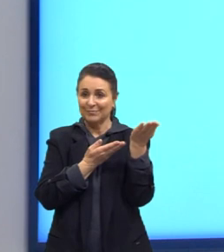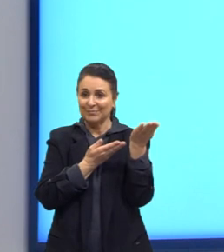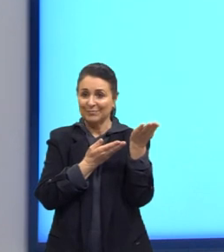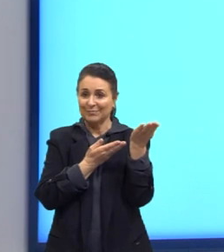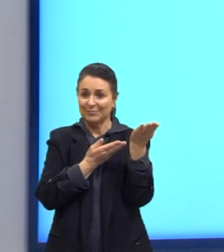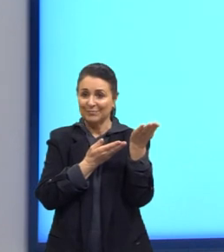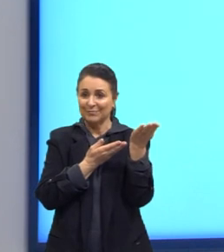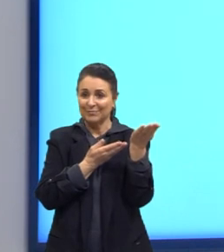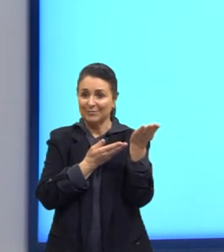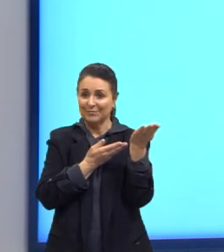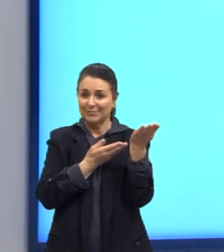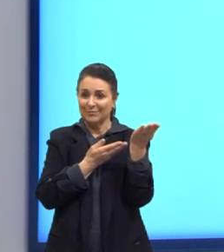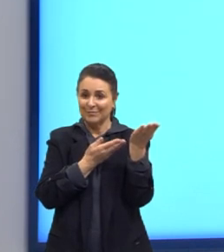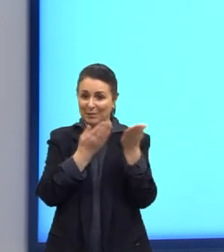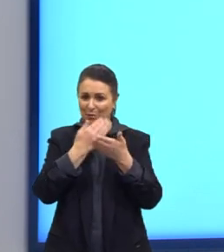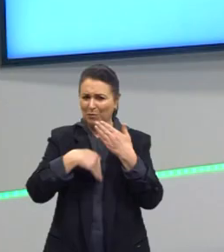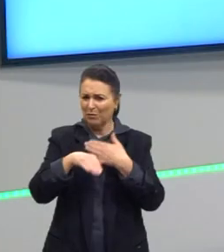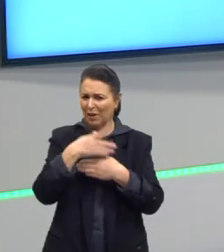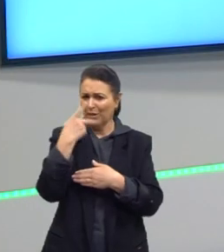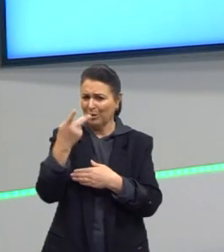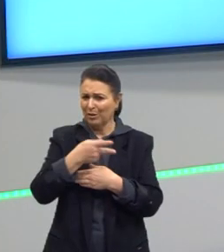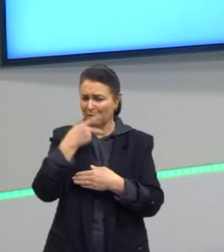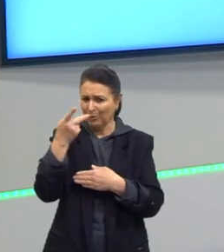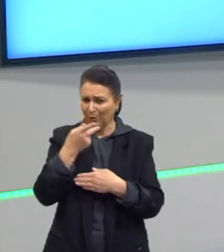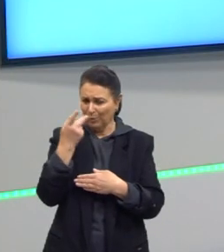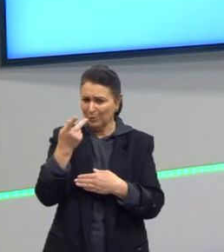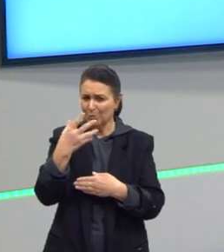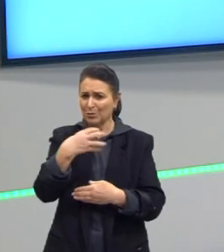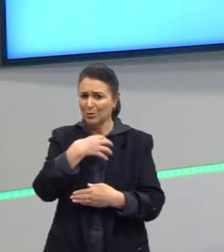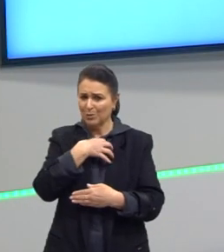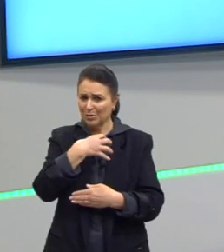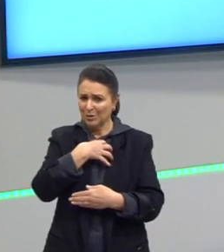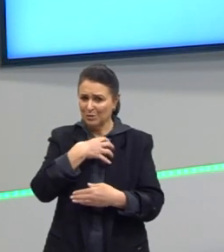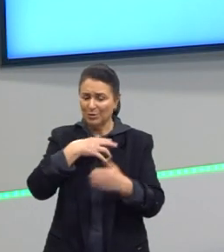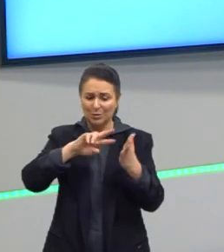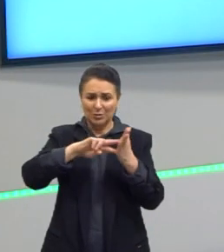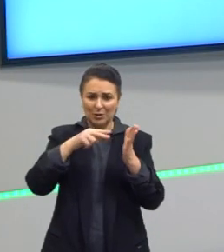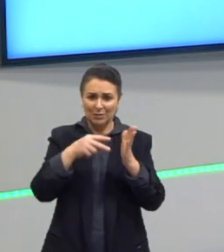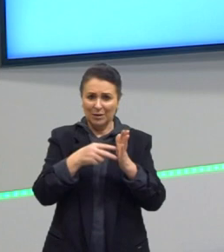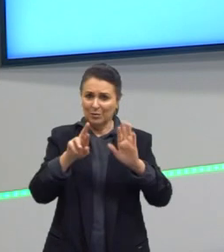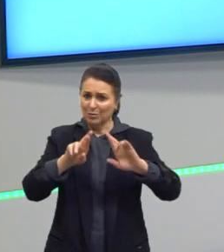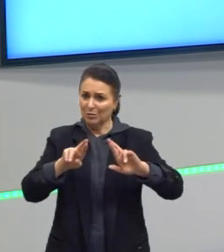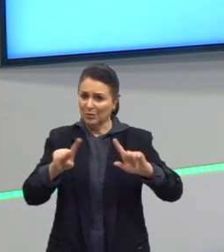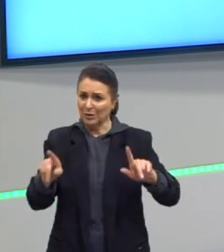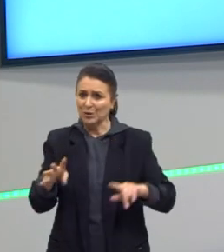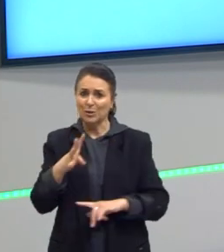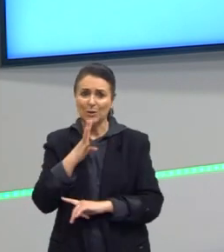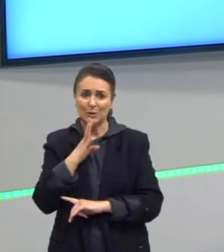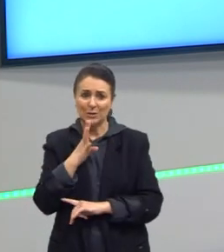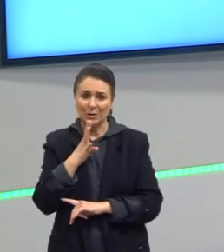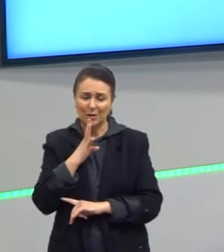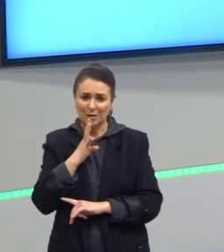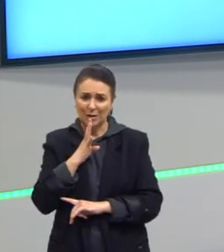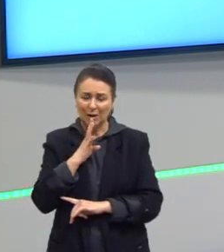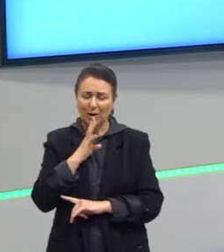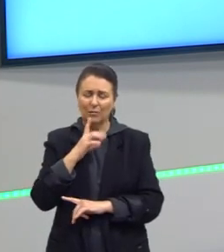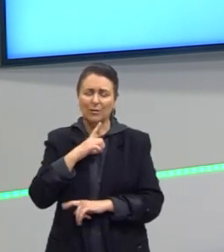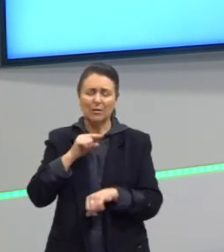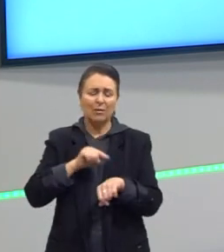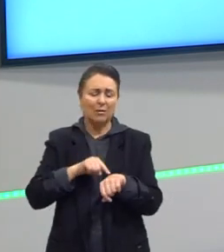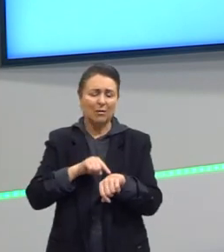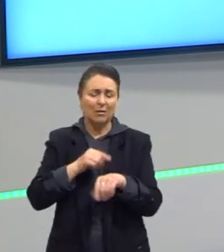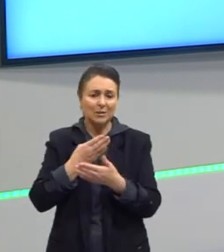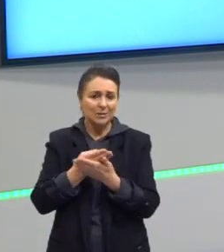tentarmos falar todos os heterossemantico ao a maioria dos heterossemanticos que conhecemos Nós ficaríamos a que